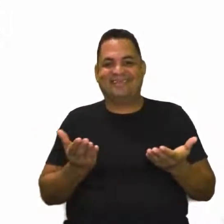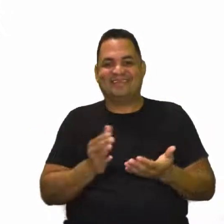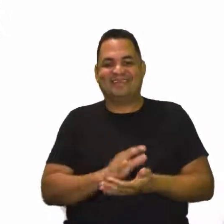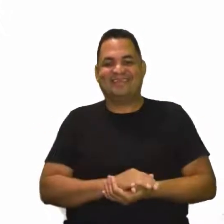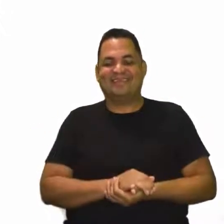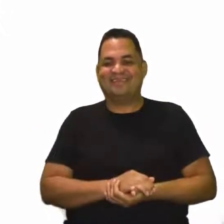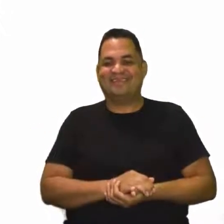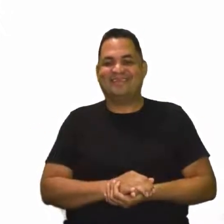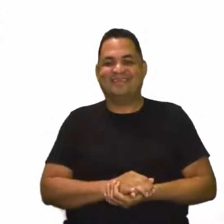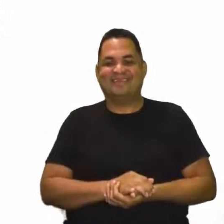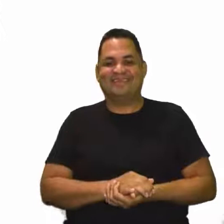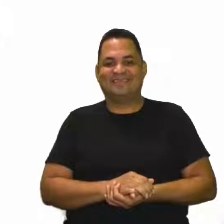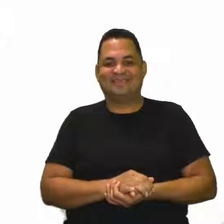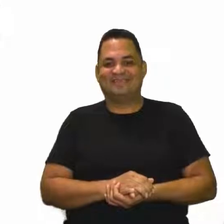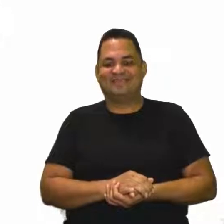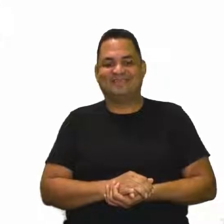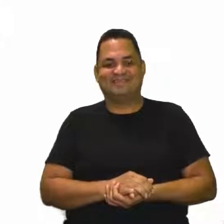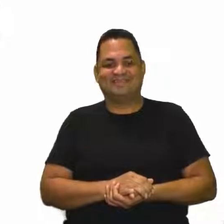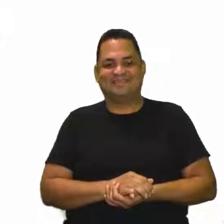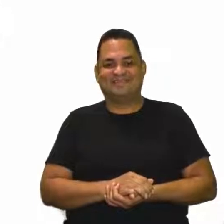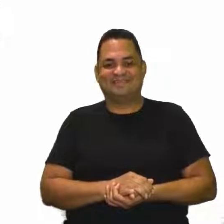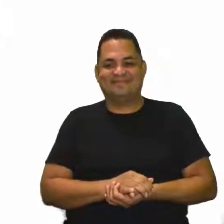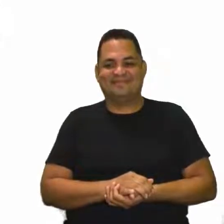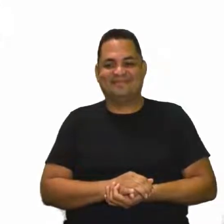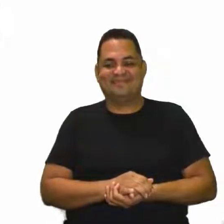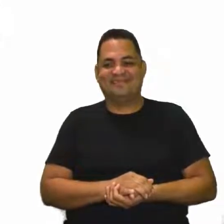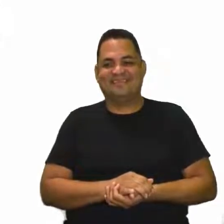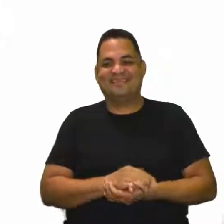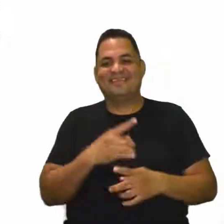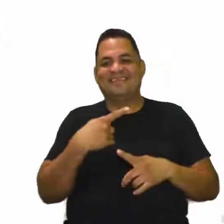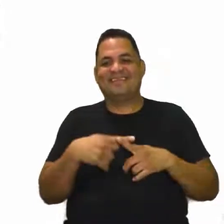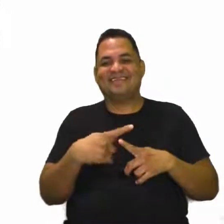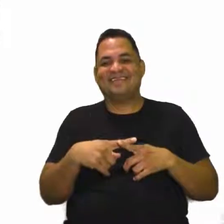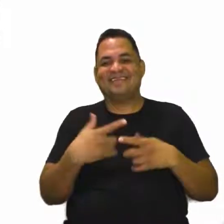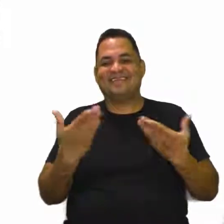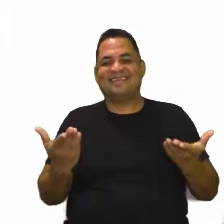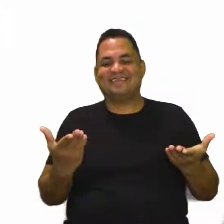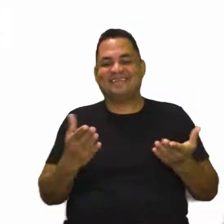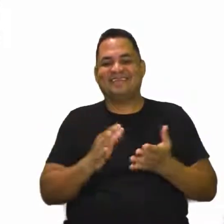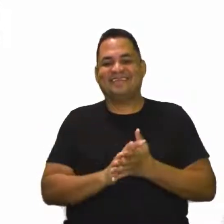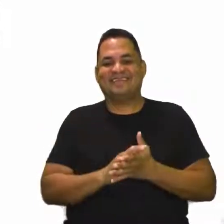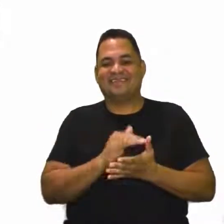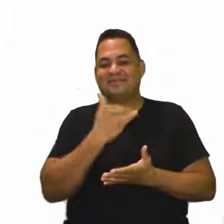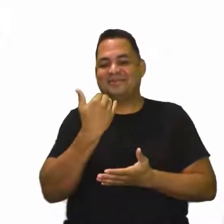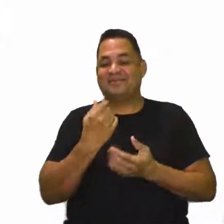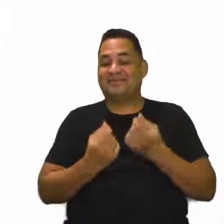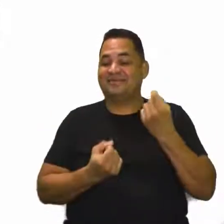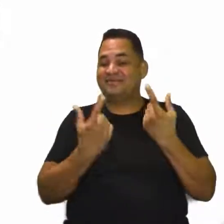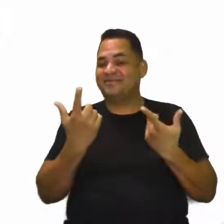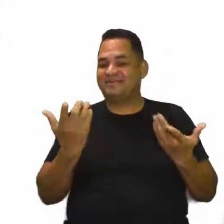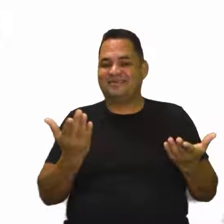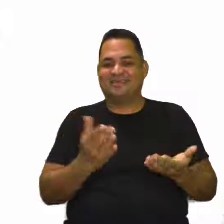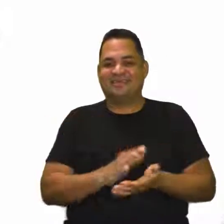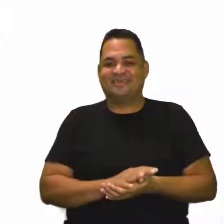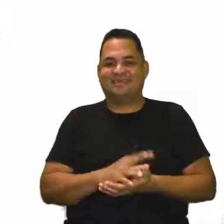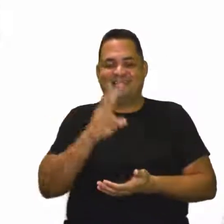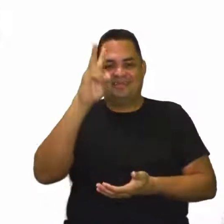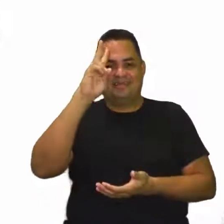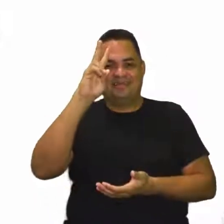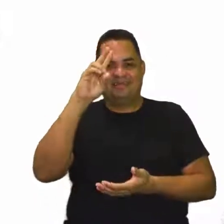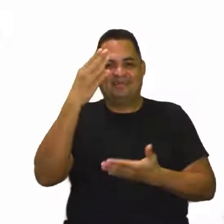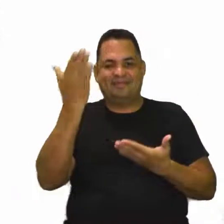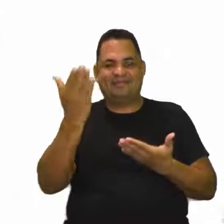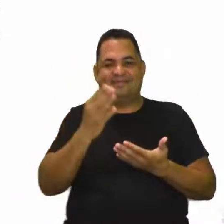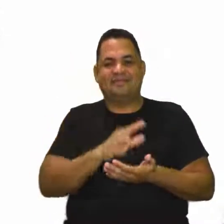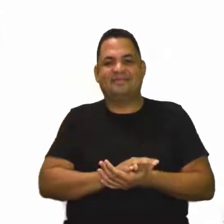senhores, ele fica rindo. Isso porque já, como eu falei, isso porque já morreram alguns. Eu lembro